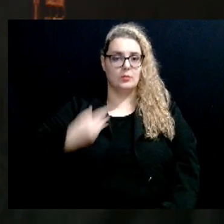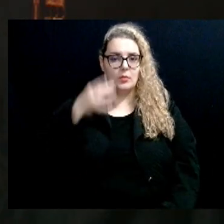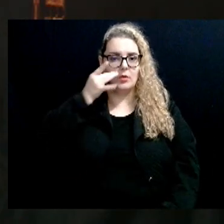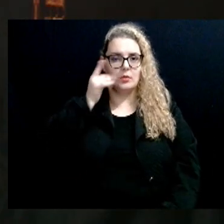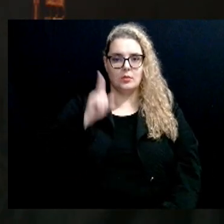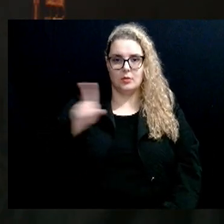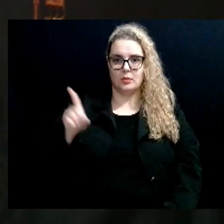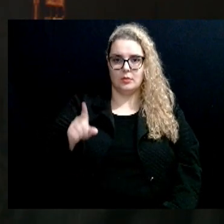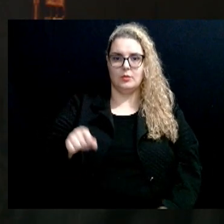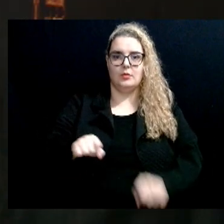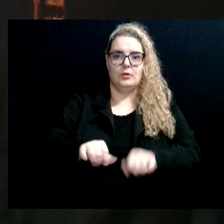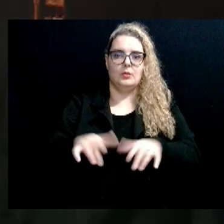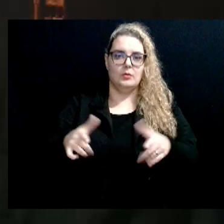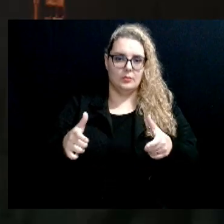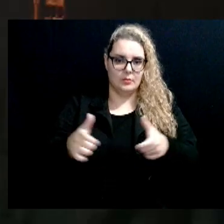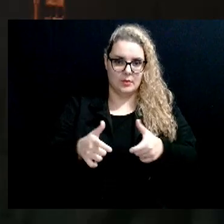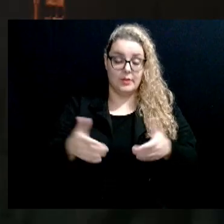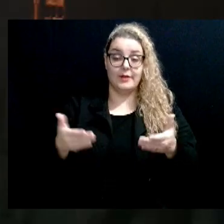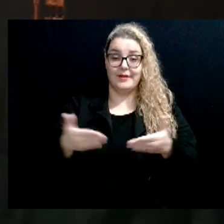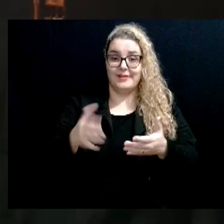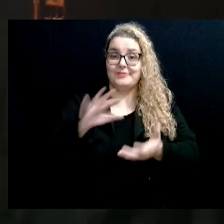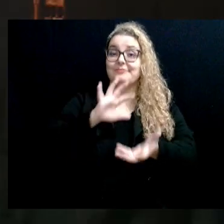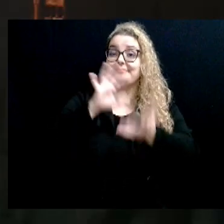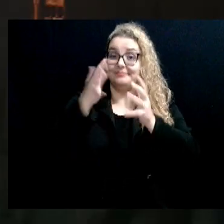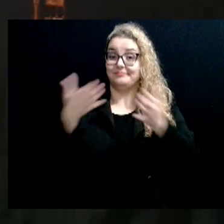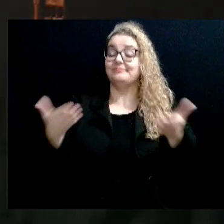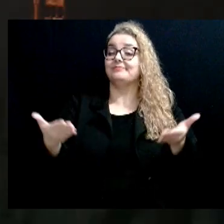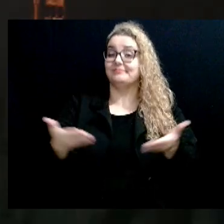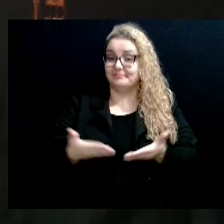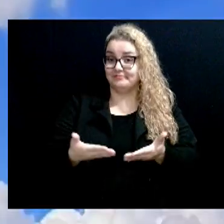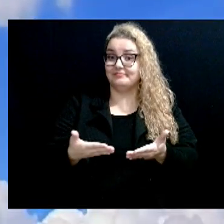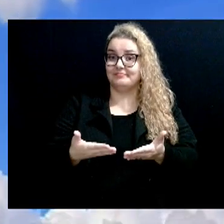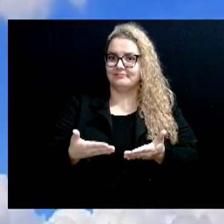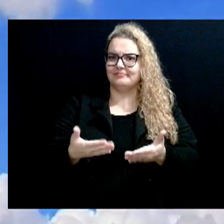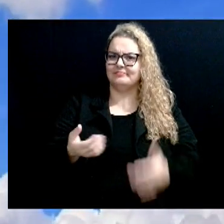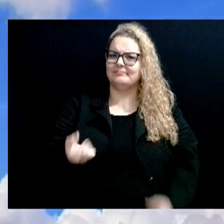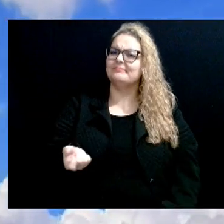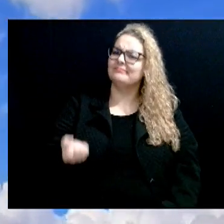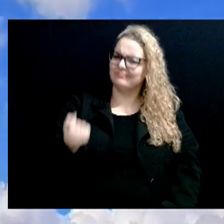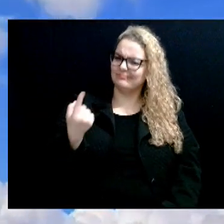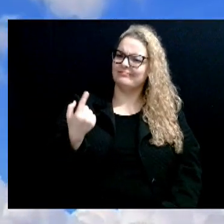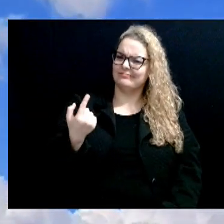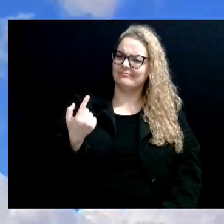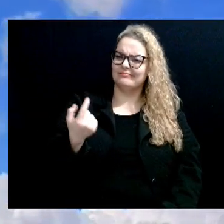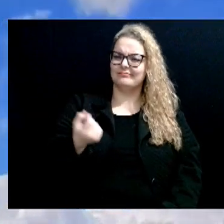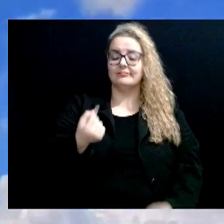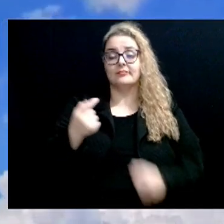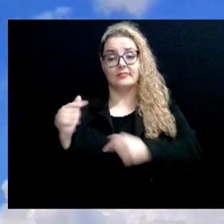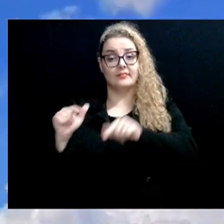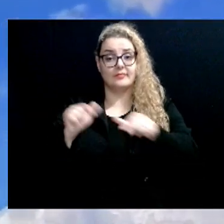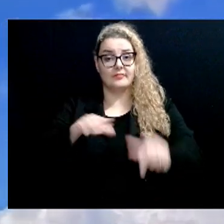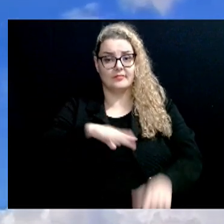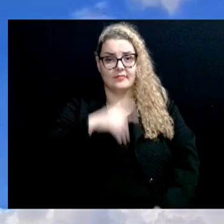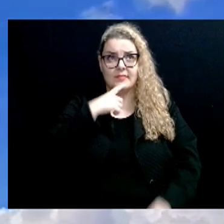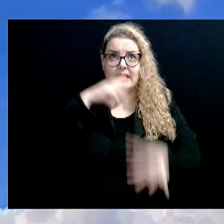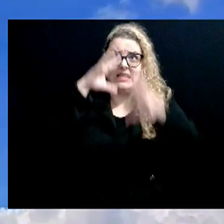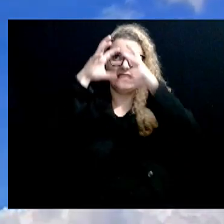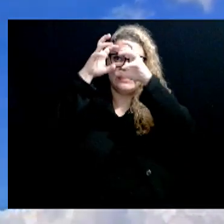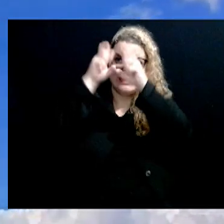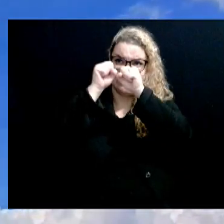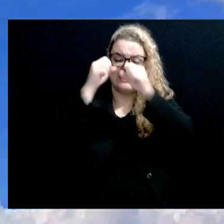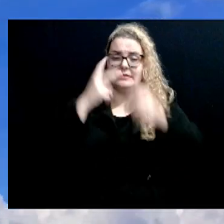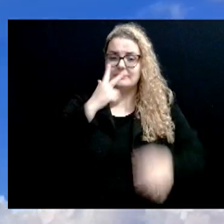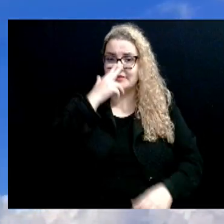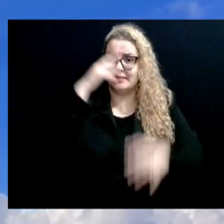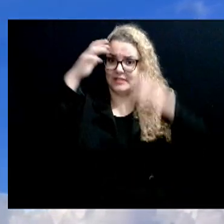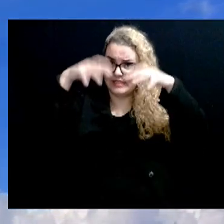plenarinho. Agora, a previsão do tempo para hoje, o tempo tá estranho, né? Tem alguns locais de Campinas que tá fechadão, parece que vai